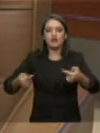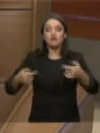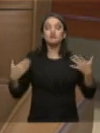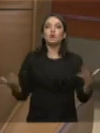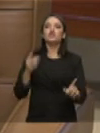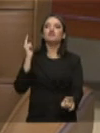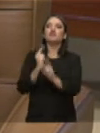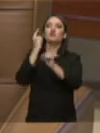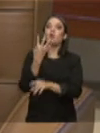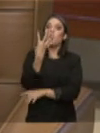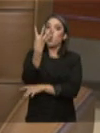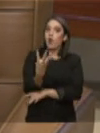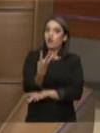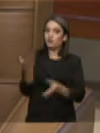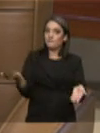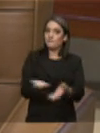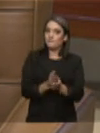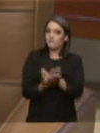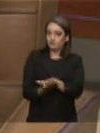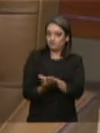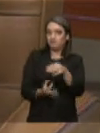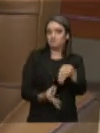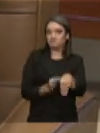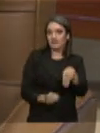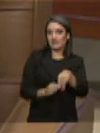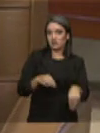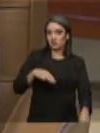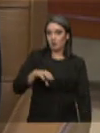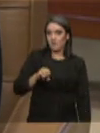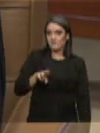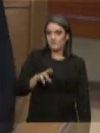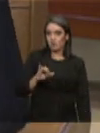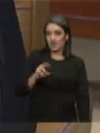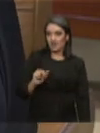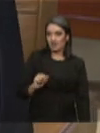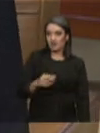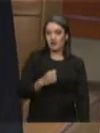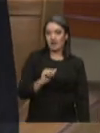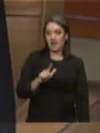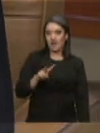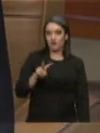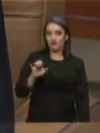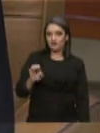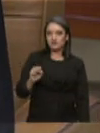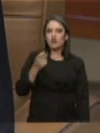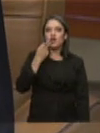do ministro Moreira Alves, que tratavam do direito adquirido como